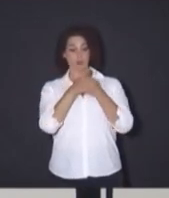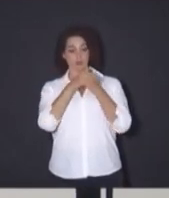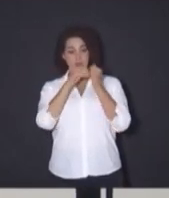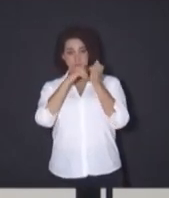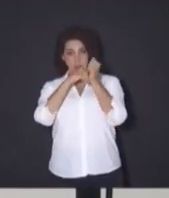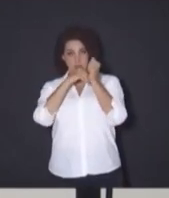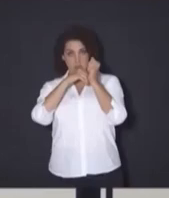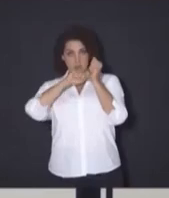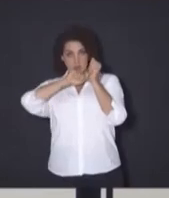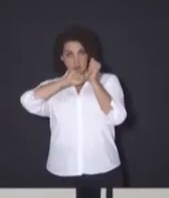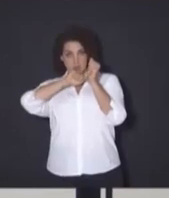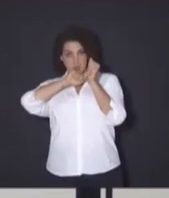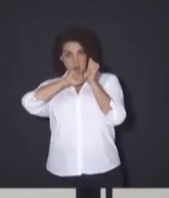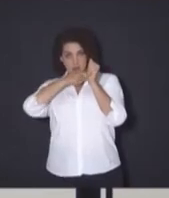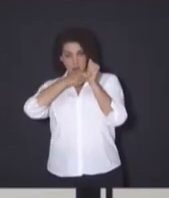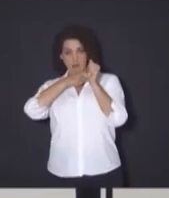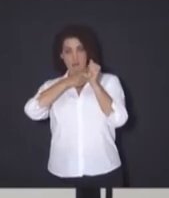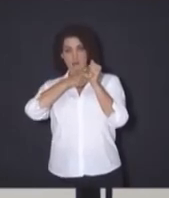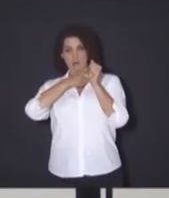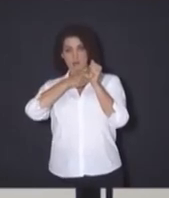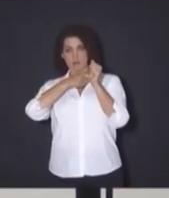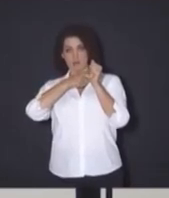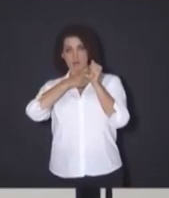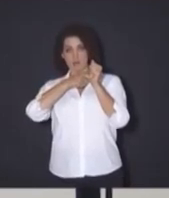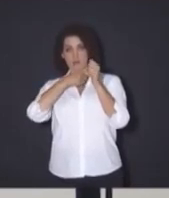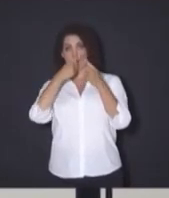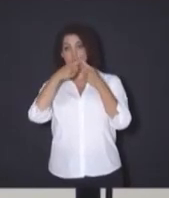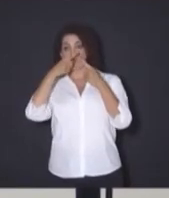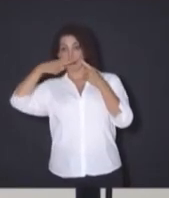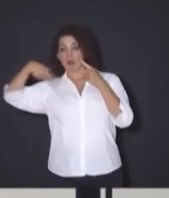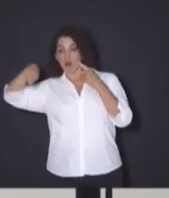querem destruir, a gente deve manter secreto.